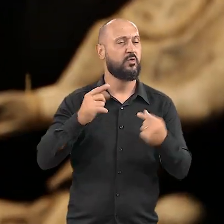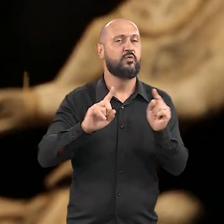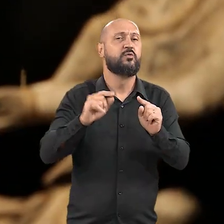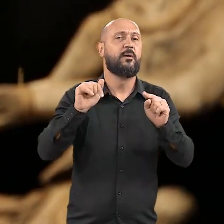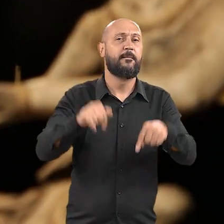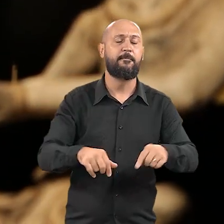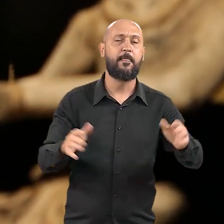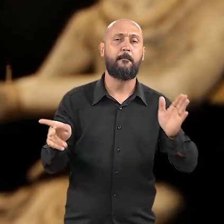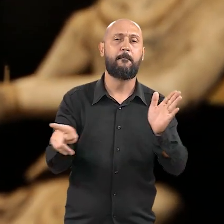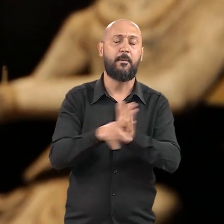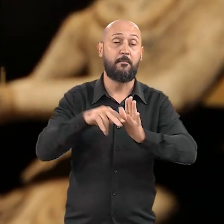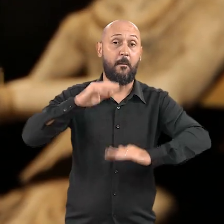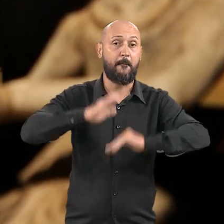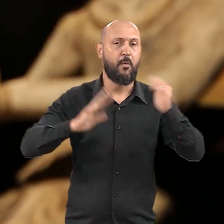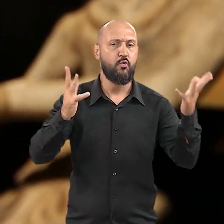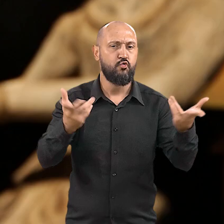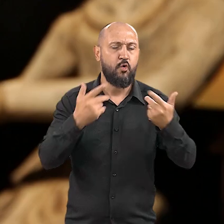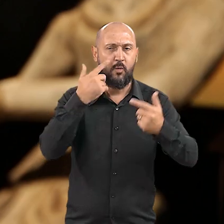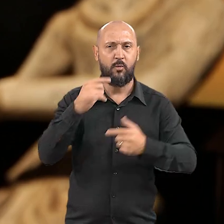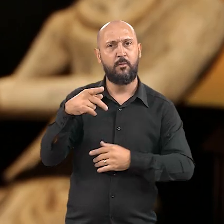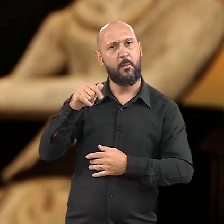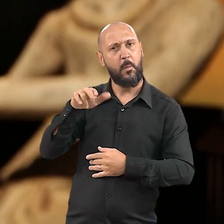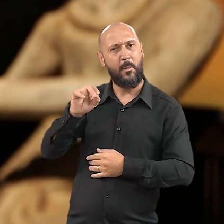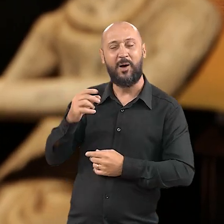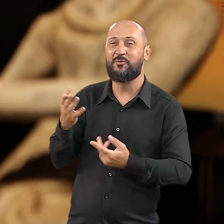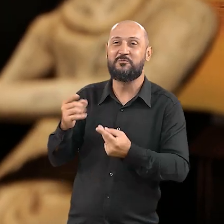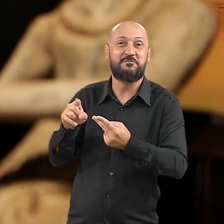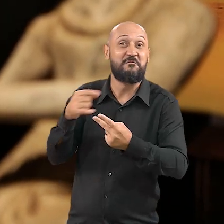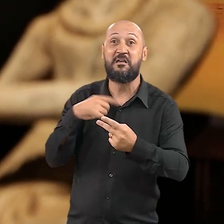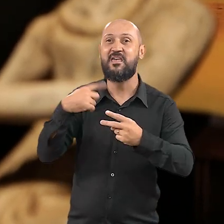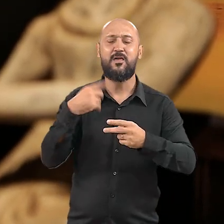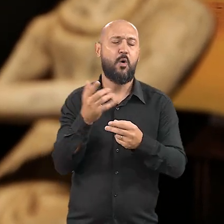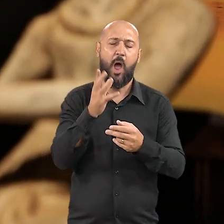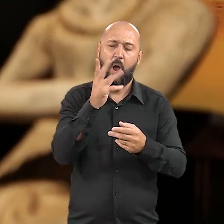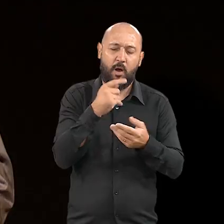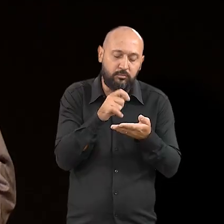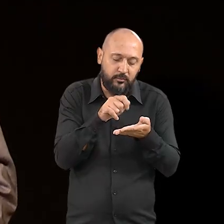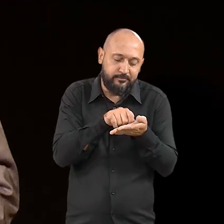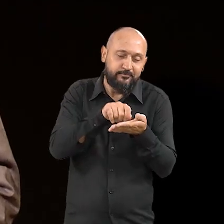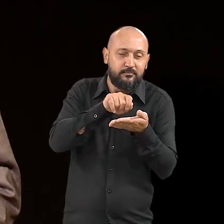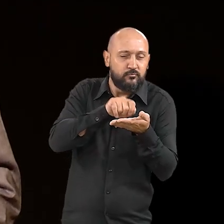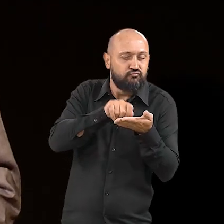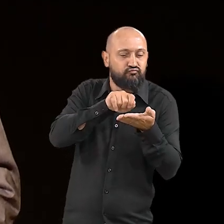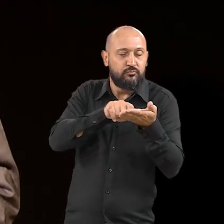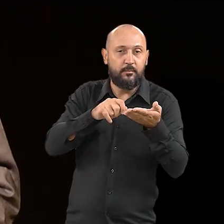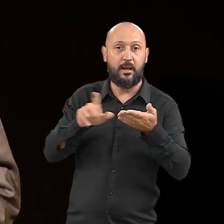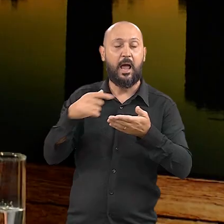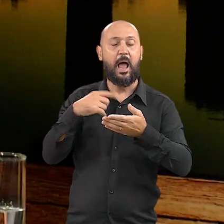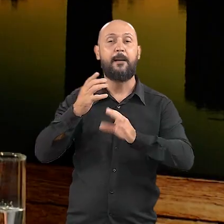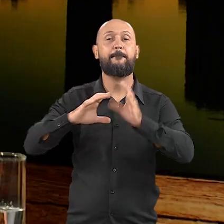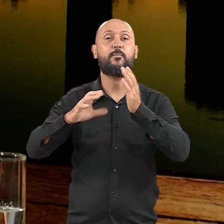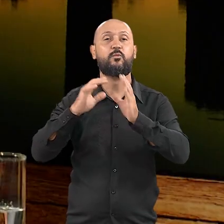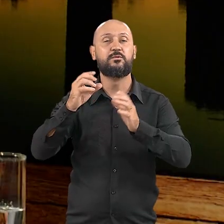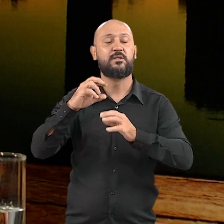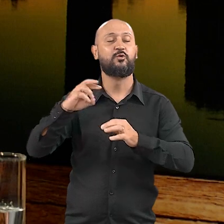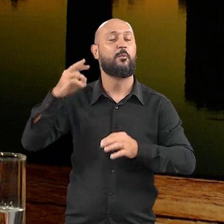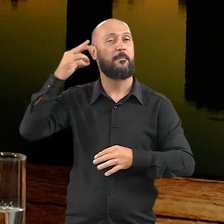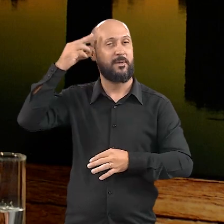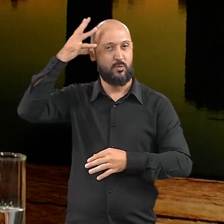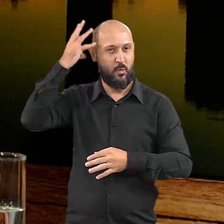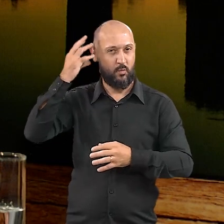não sou um compositor profícuo como o Paulo Simões. Eu componho devagarinho e tal. A do Manuel de Barros, por